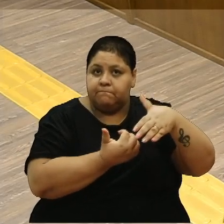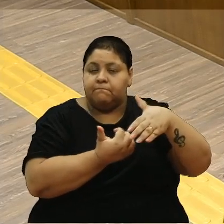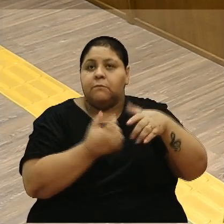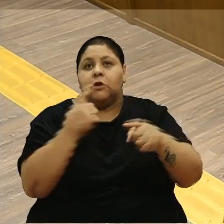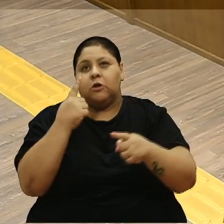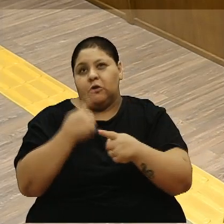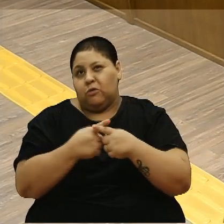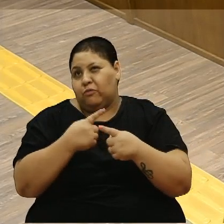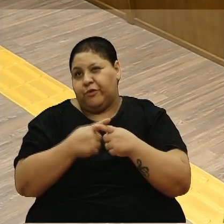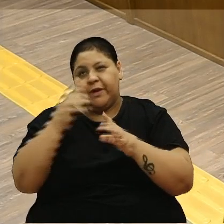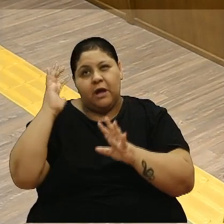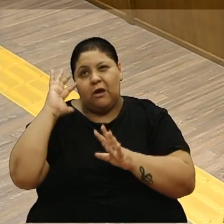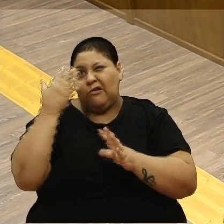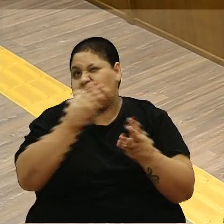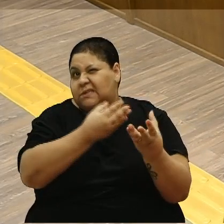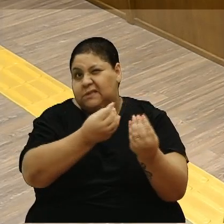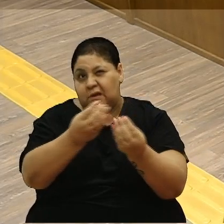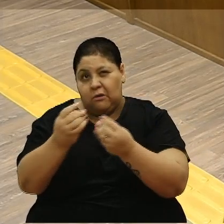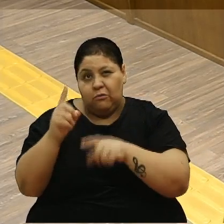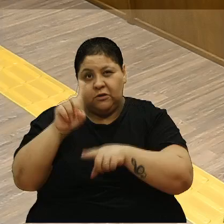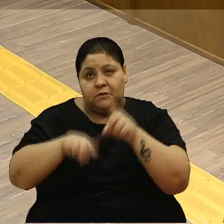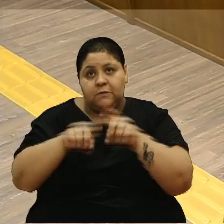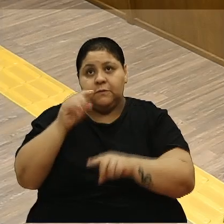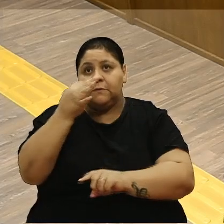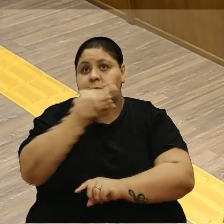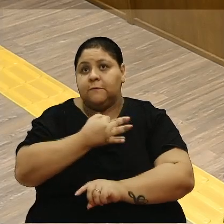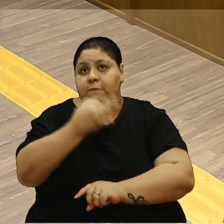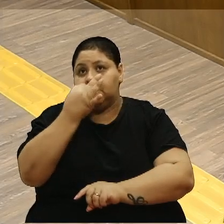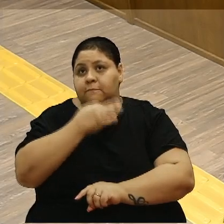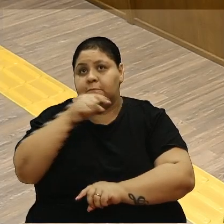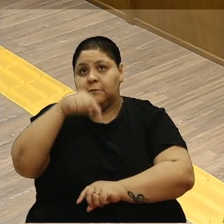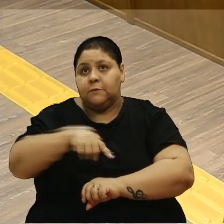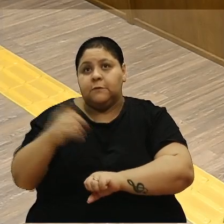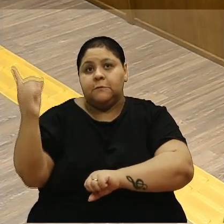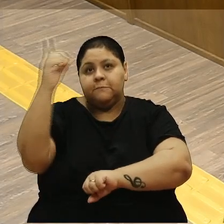os fatos todos desse dia.